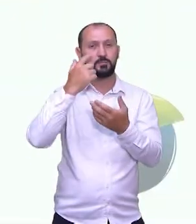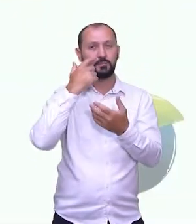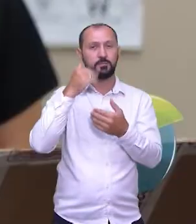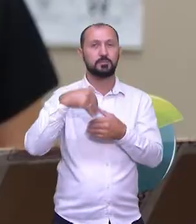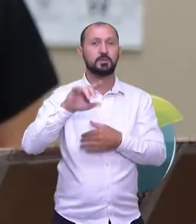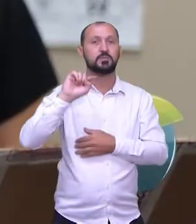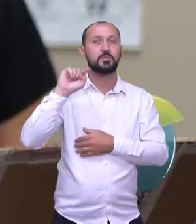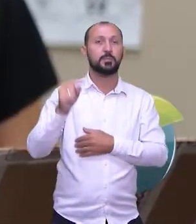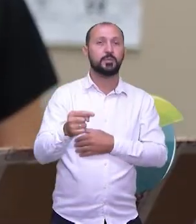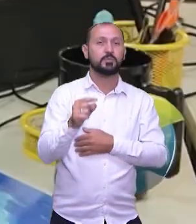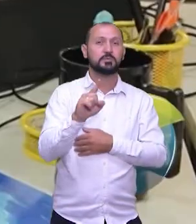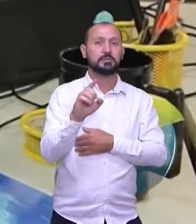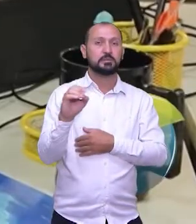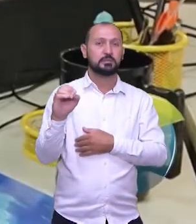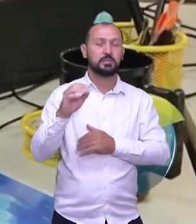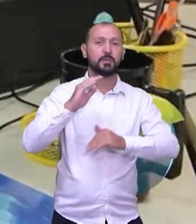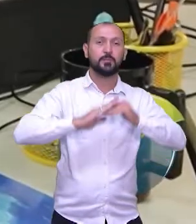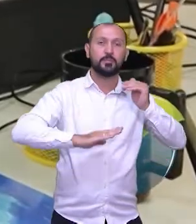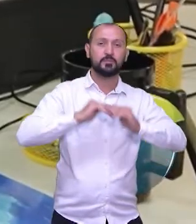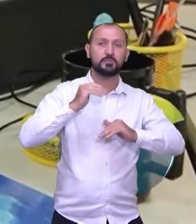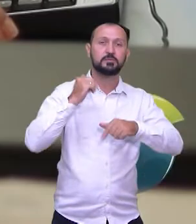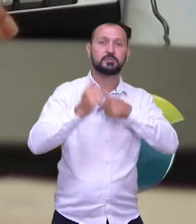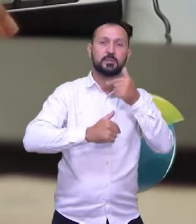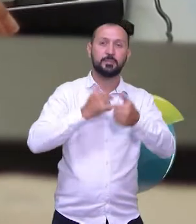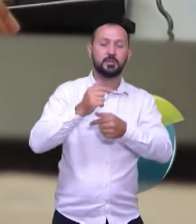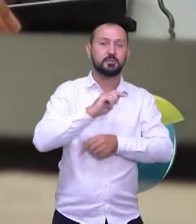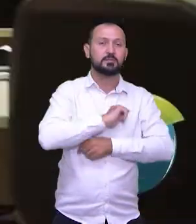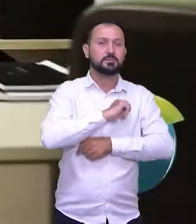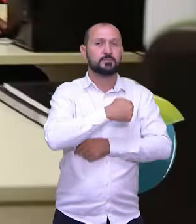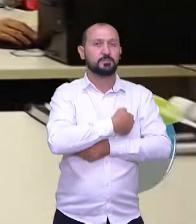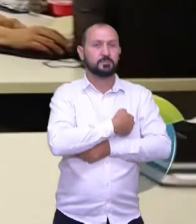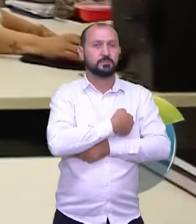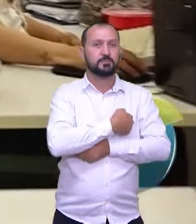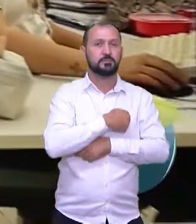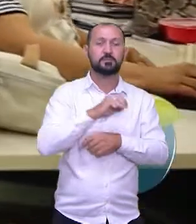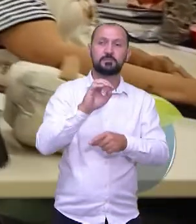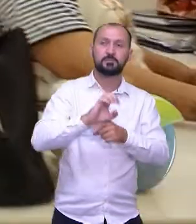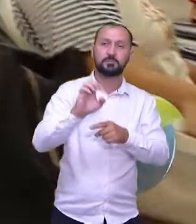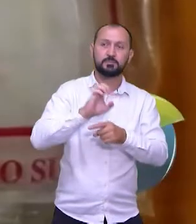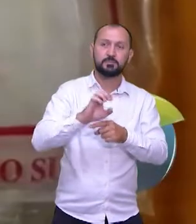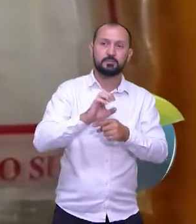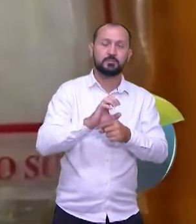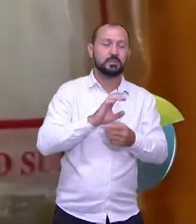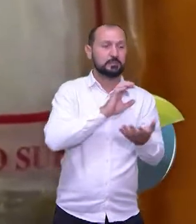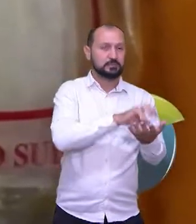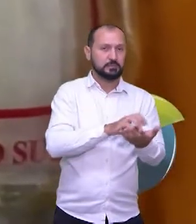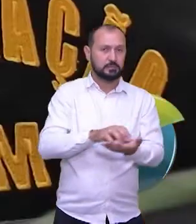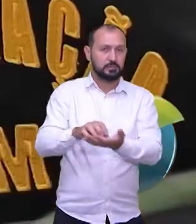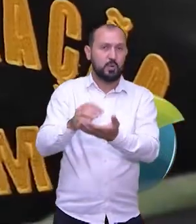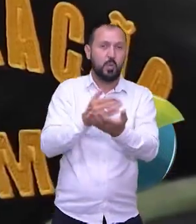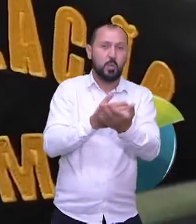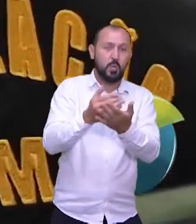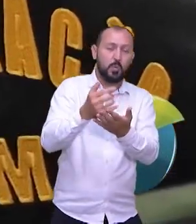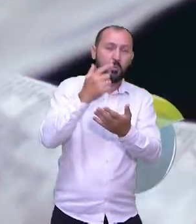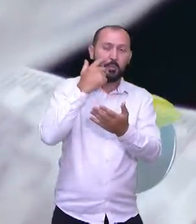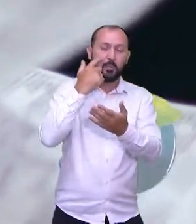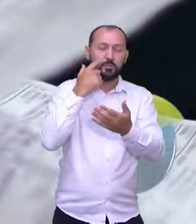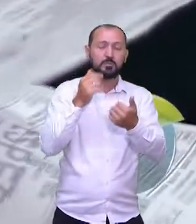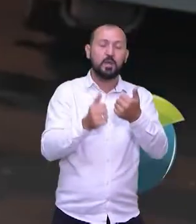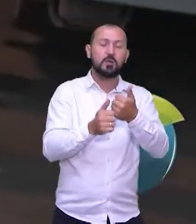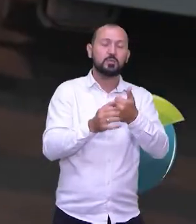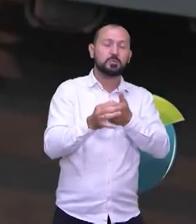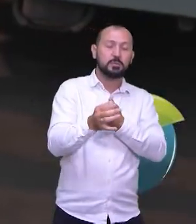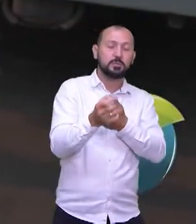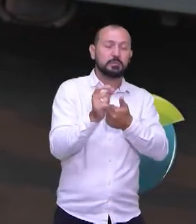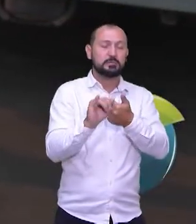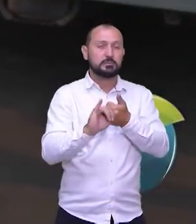Nós somos mais de 1.100 servidores trabalhando na fiscalização dos tributos estaduais em todas as esferas, desde o Tribunal